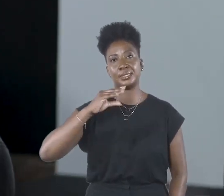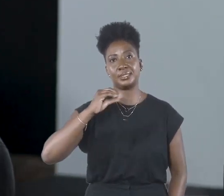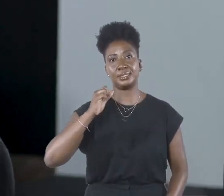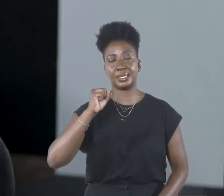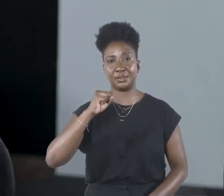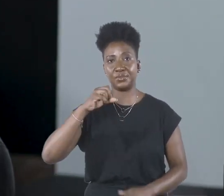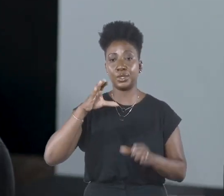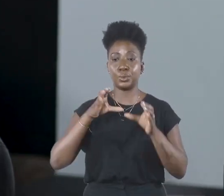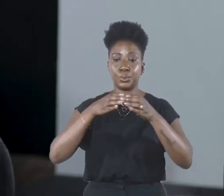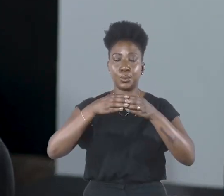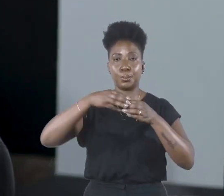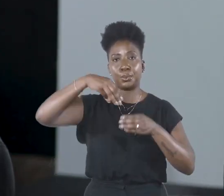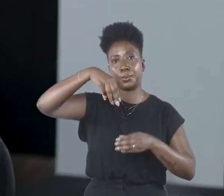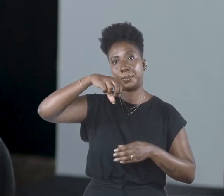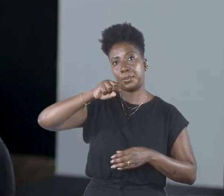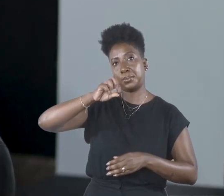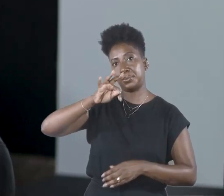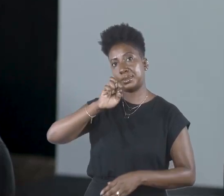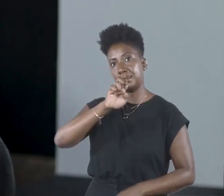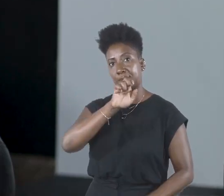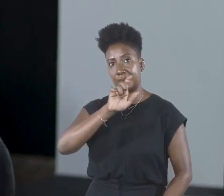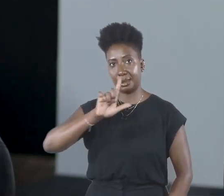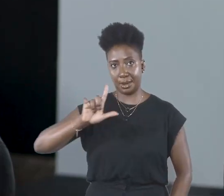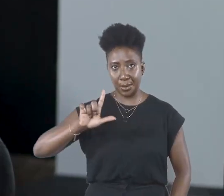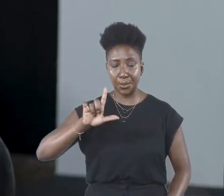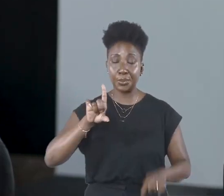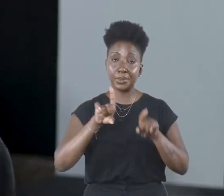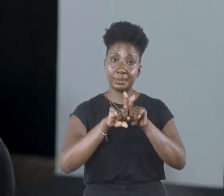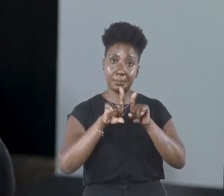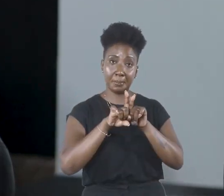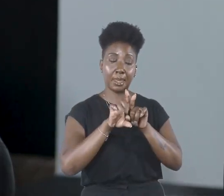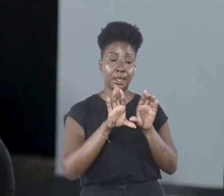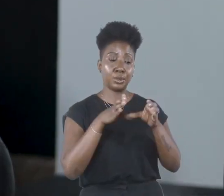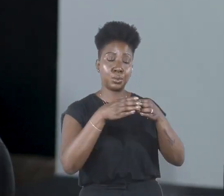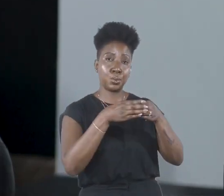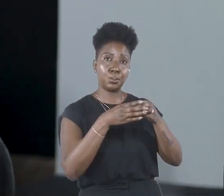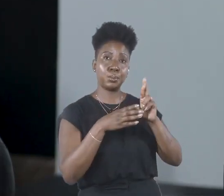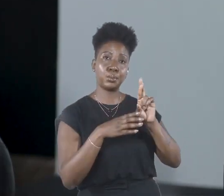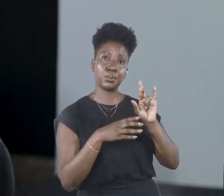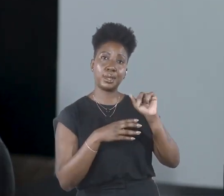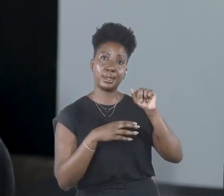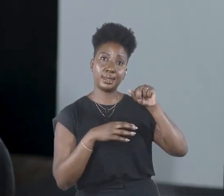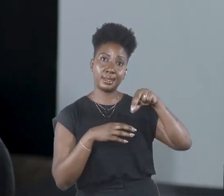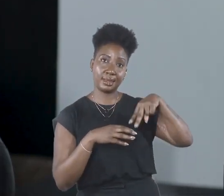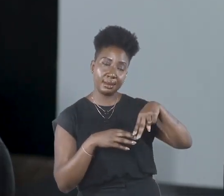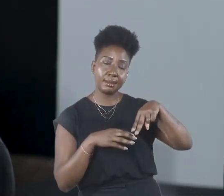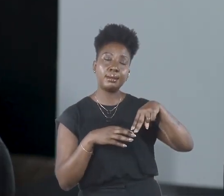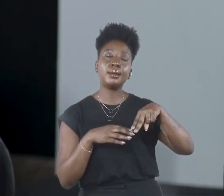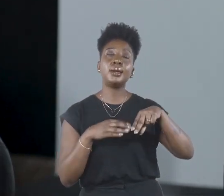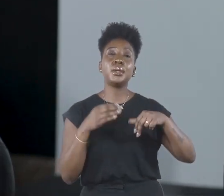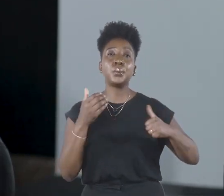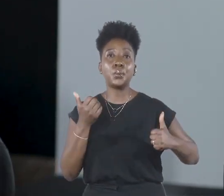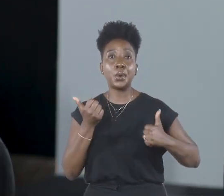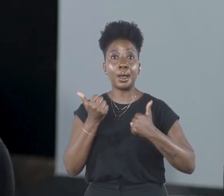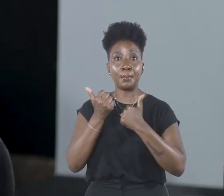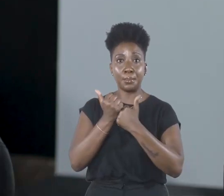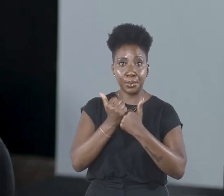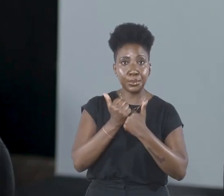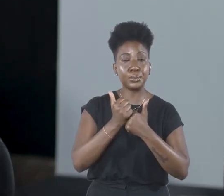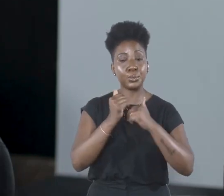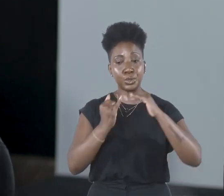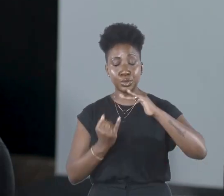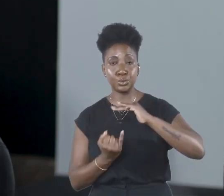PC Service do Grupo Montreal, do Grupo Rian e também o